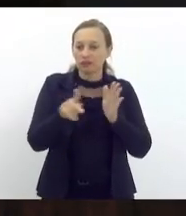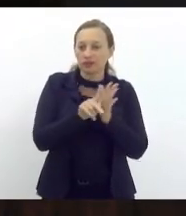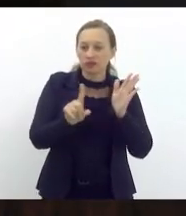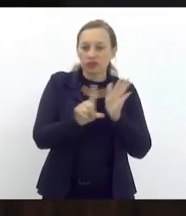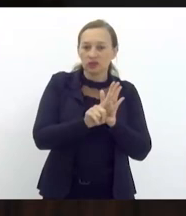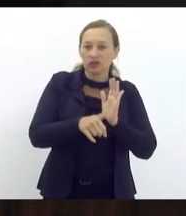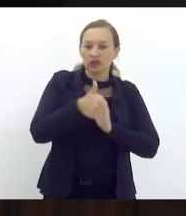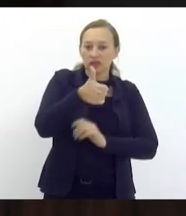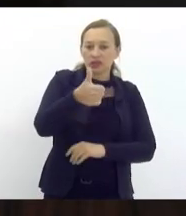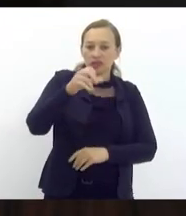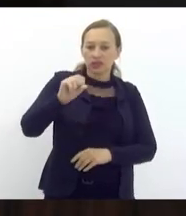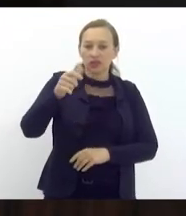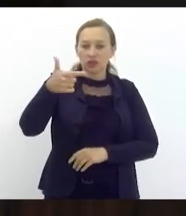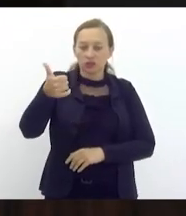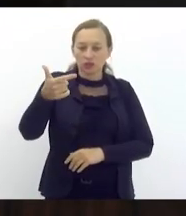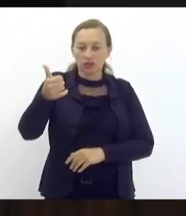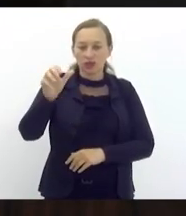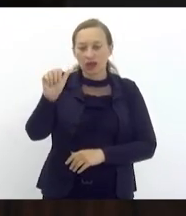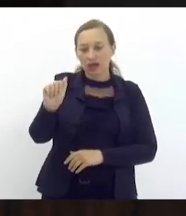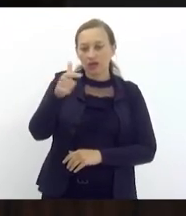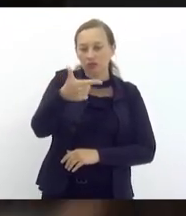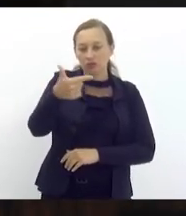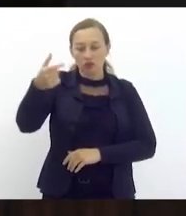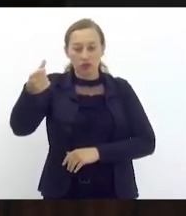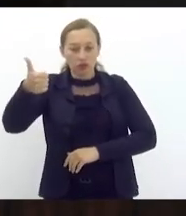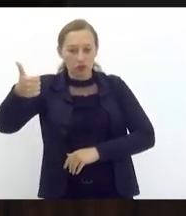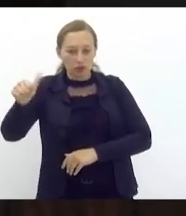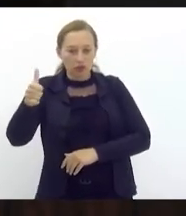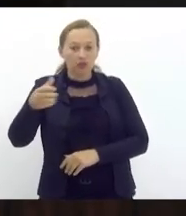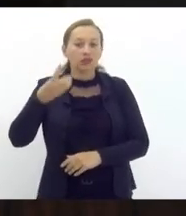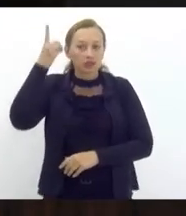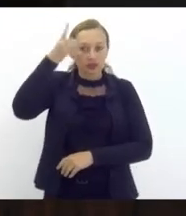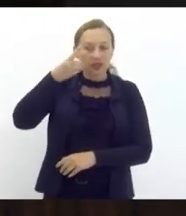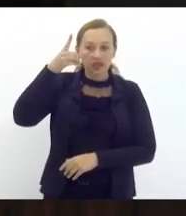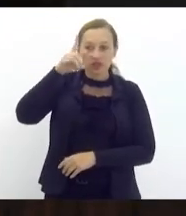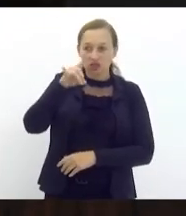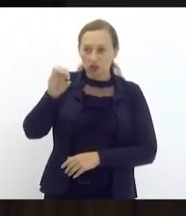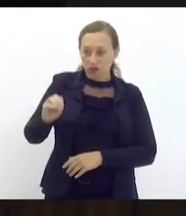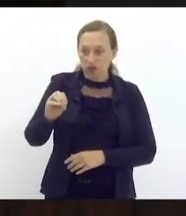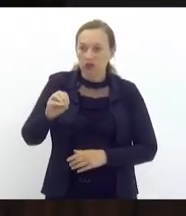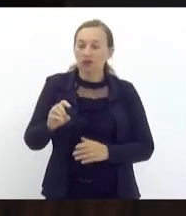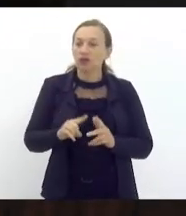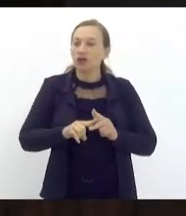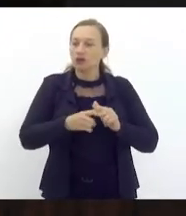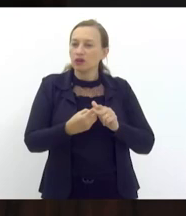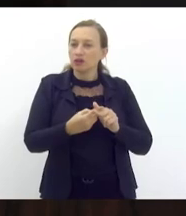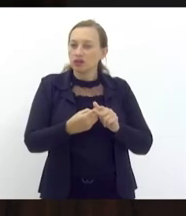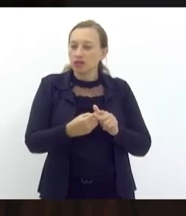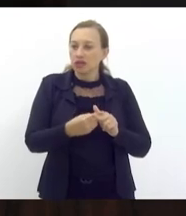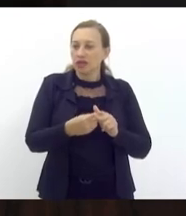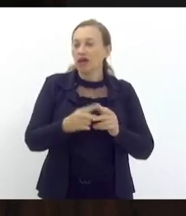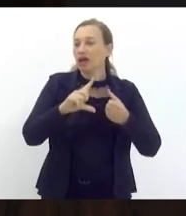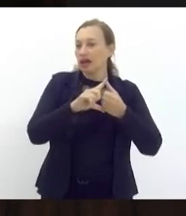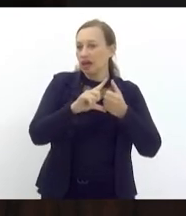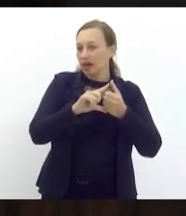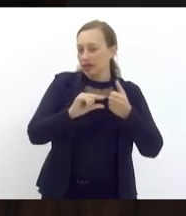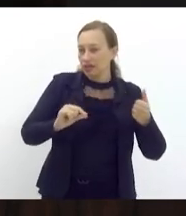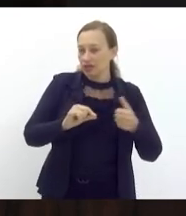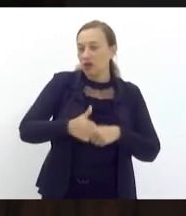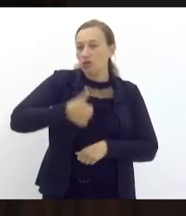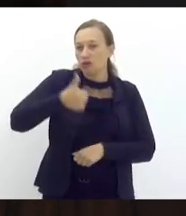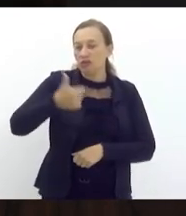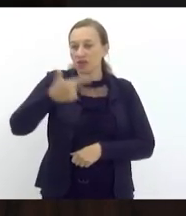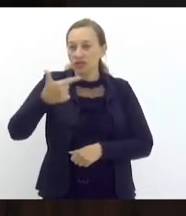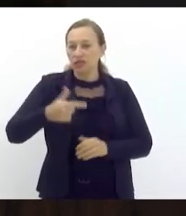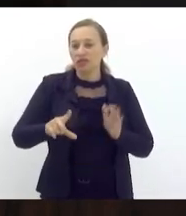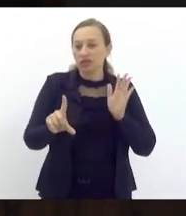lei número 112 A de 2011 de autoria do deputado Dionísio Lins que altera a redação dos artigos primeiro e segundo da Lei